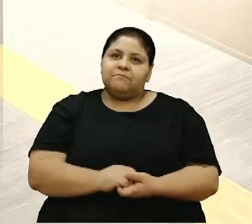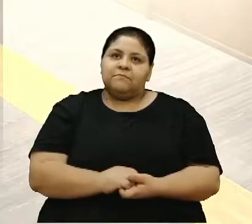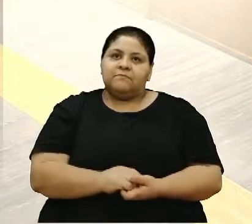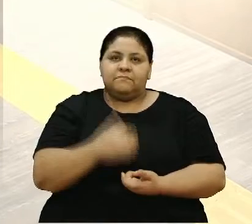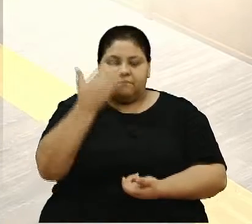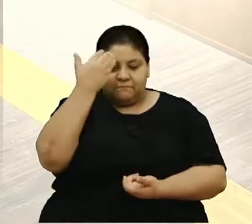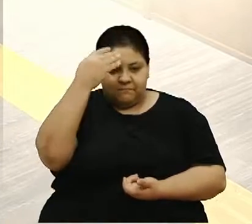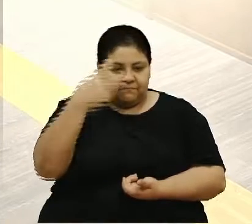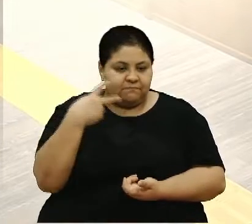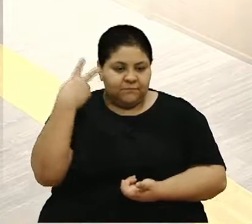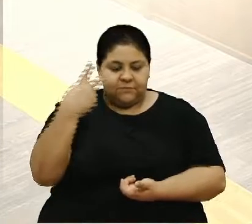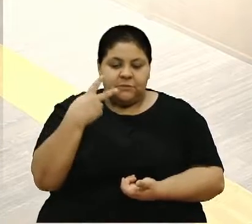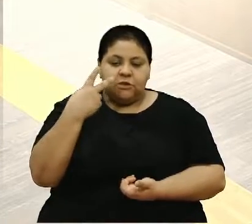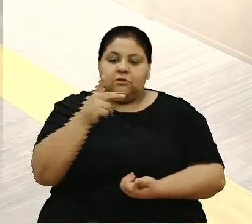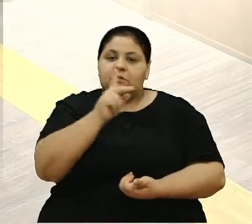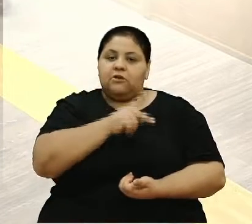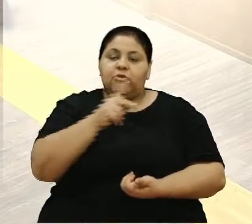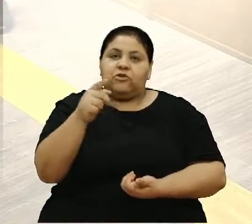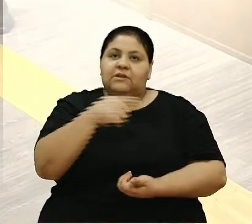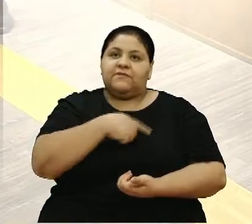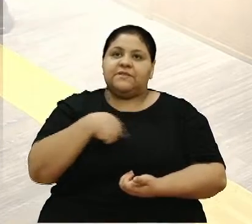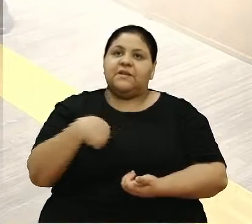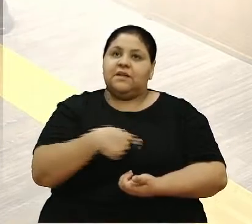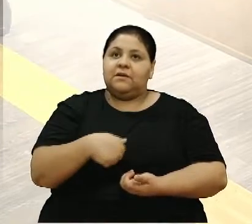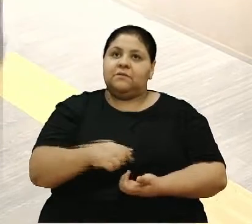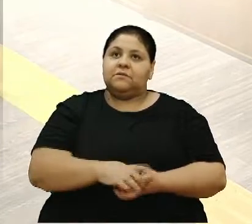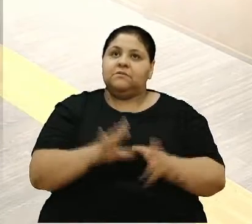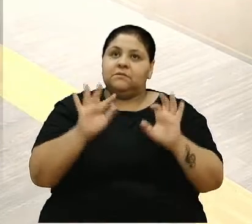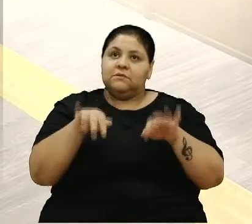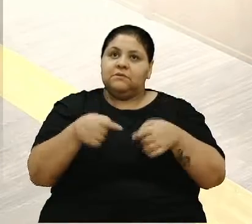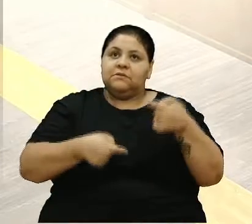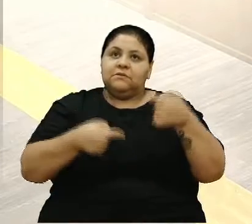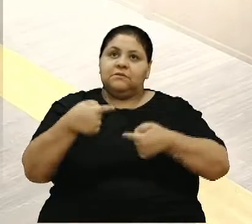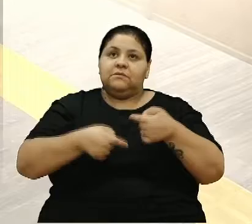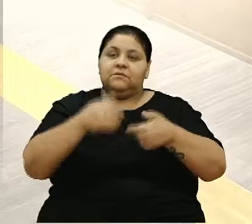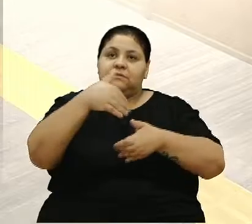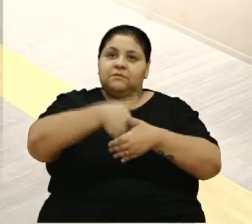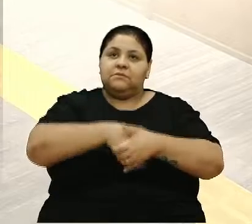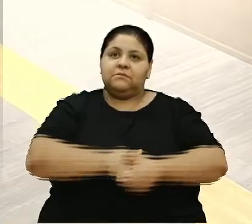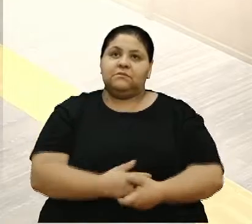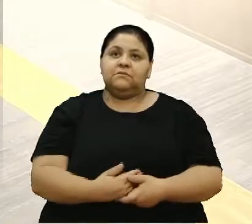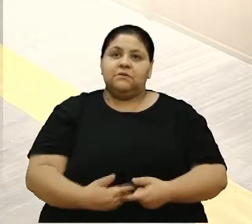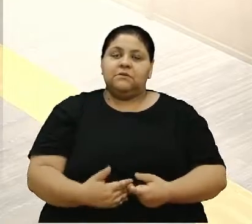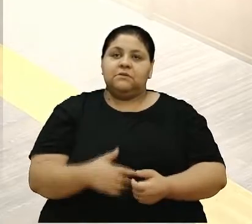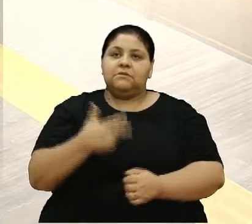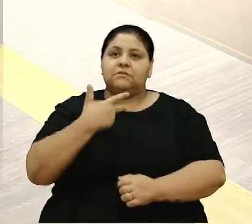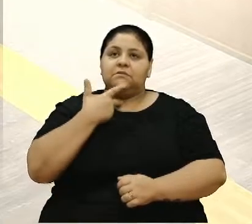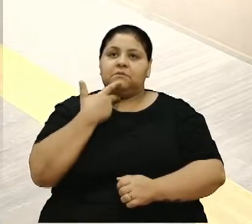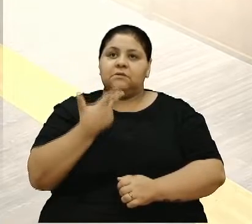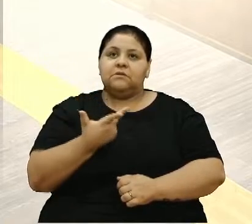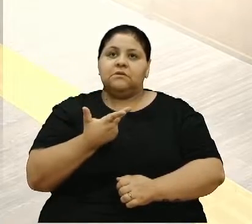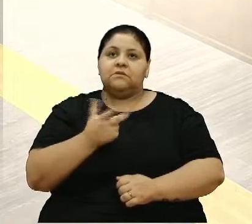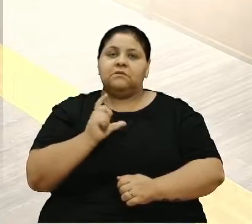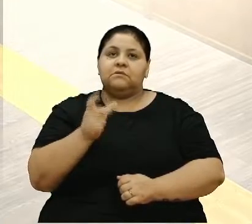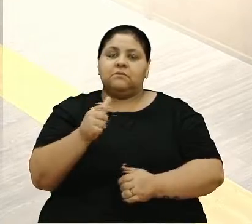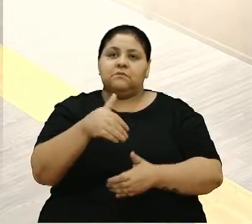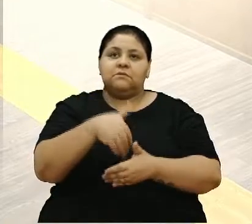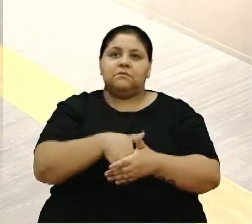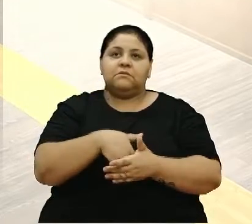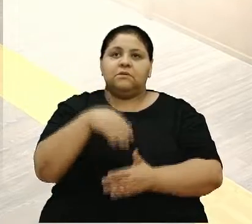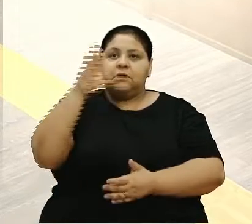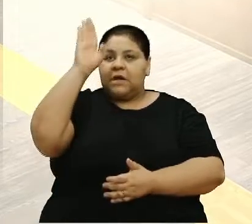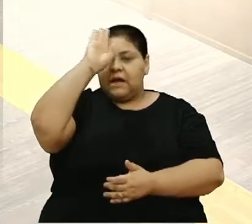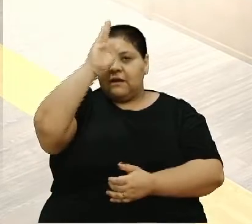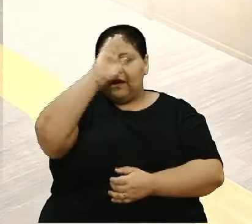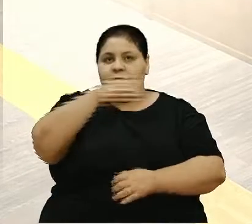Obrigada, vereador Zanquim. Encerrada a discussão e votação. Declarar voto. Para declarar voto, vereador Adriano